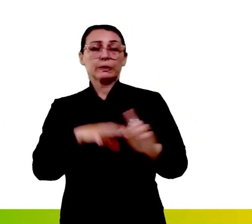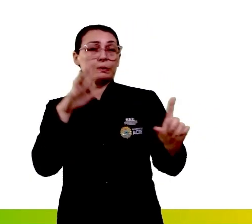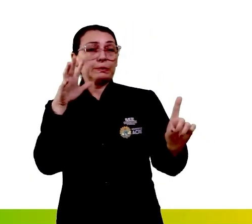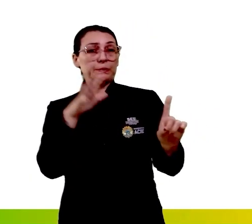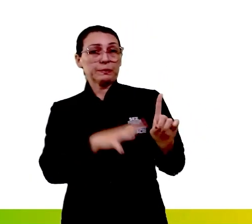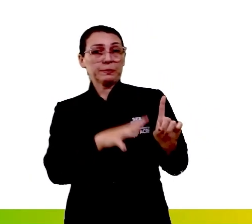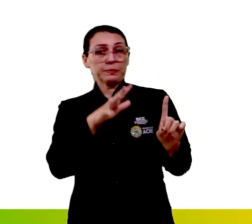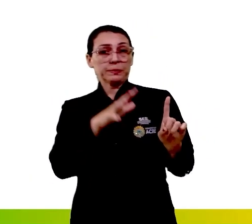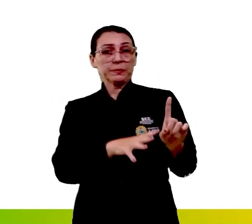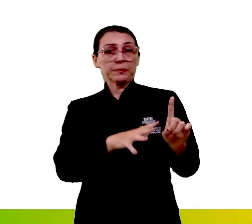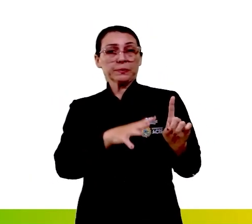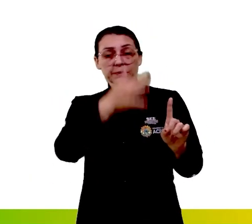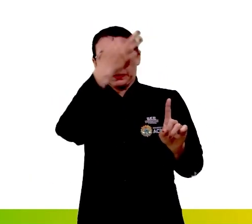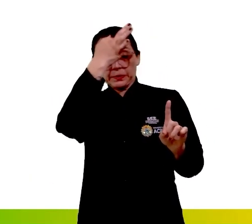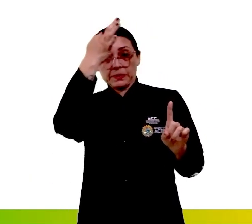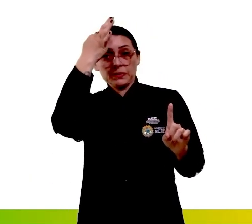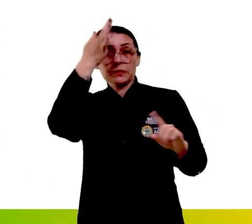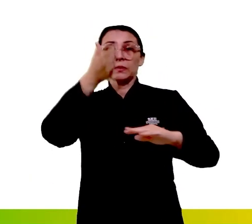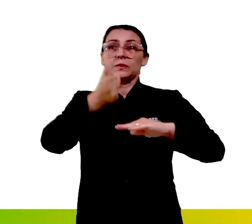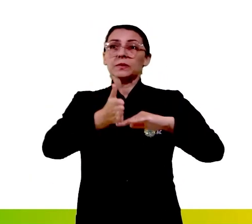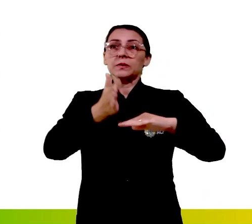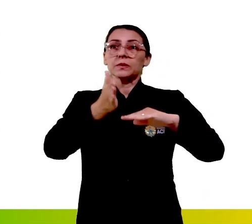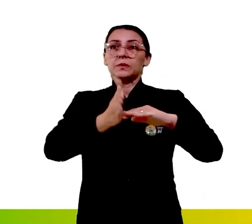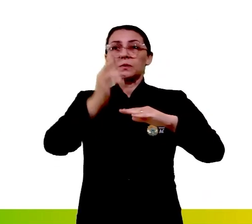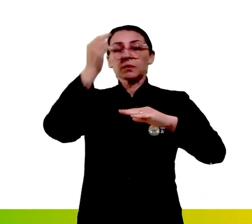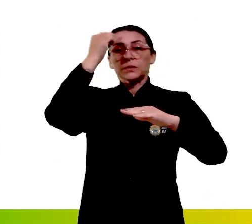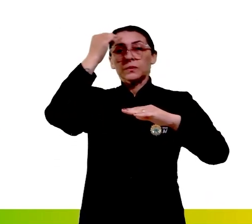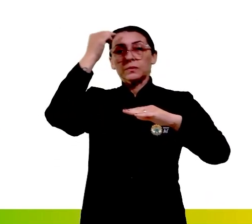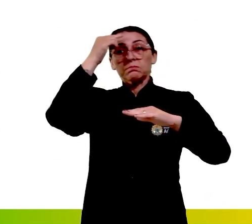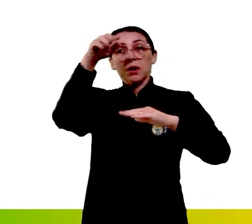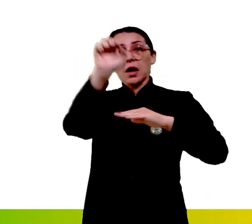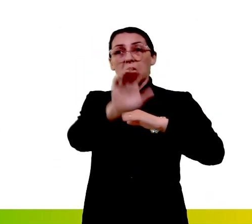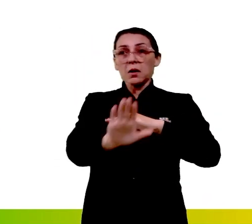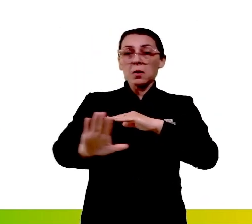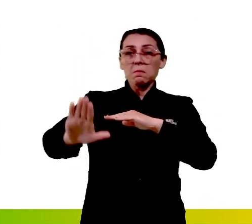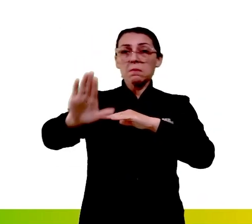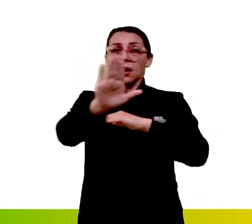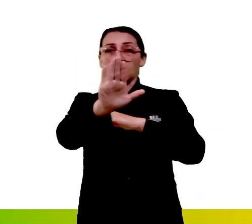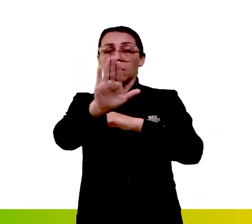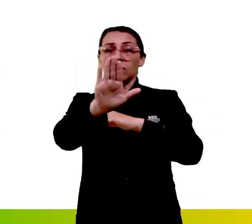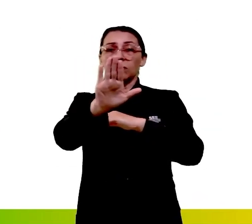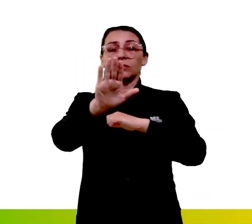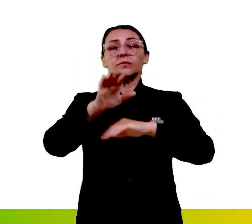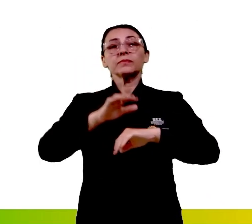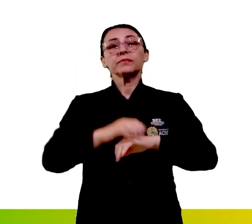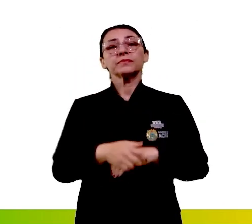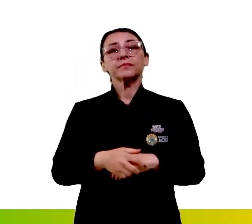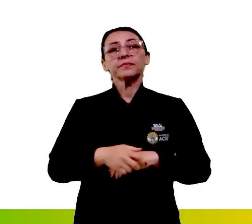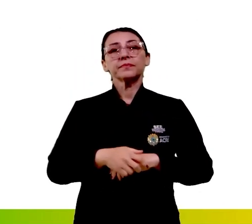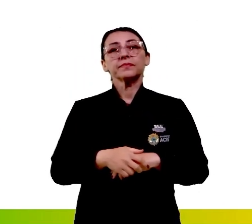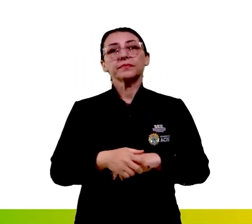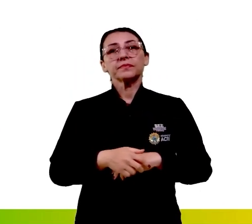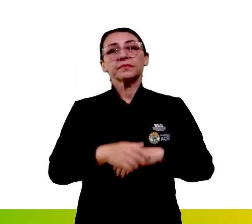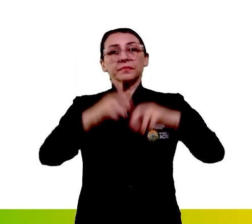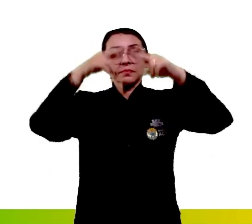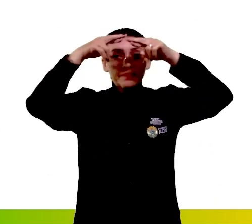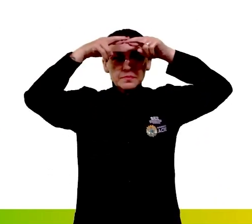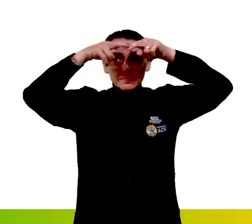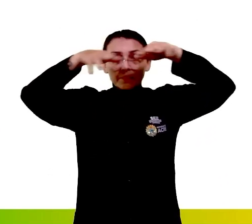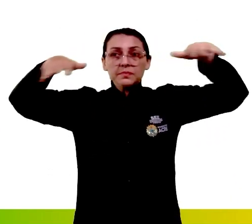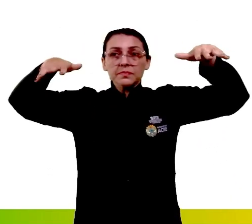Influências da filosofia moderna no pensamento europeu. Então,